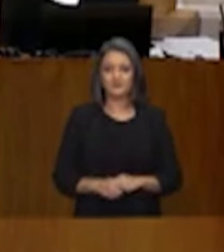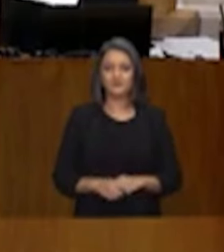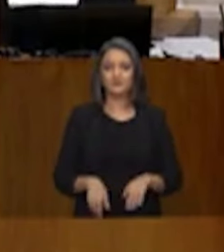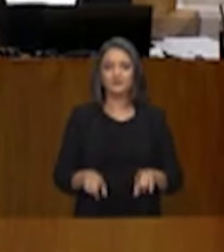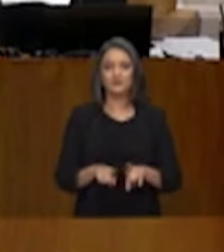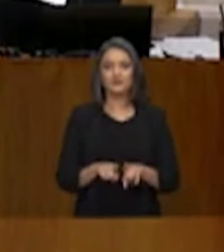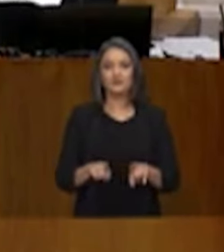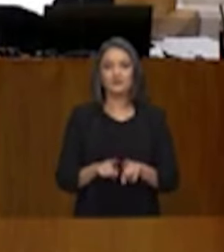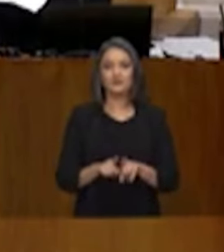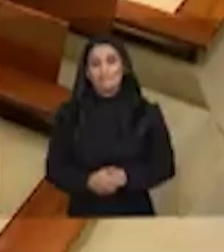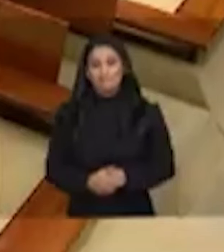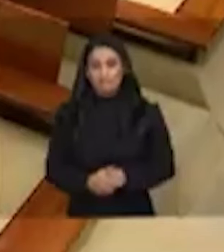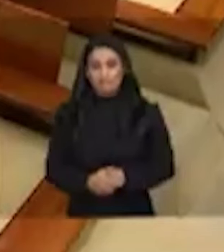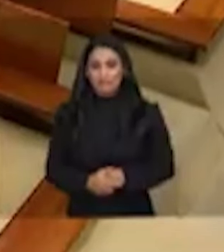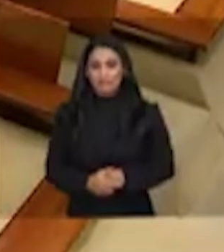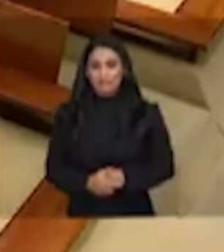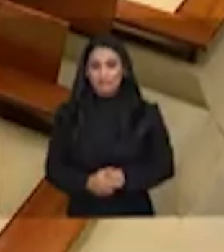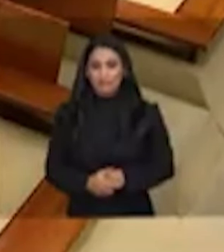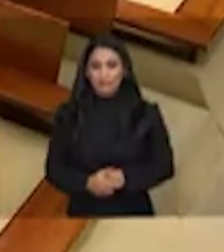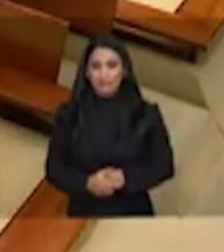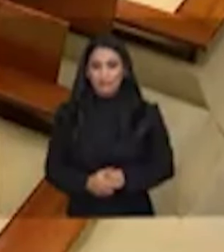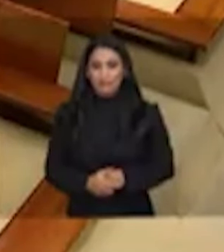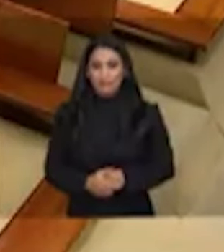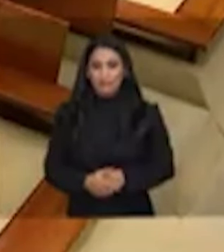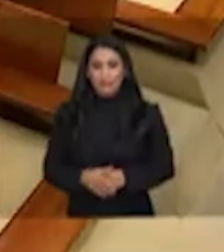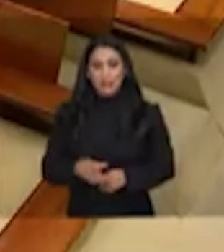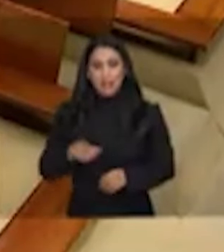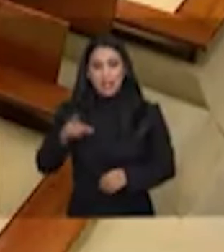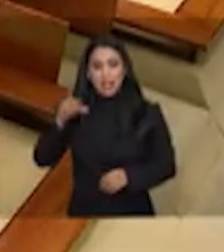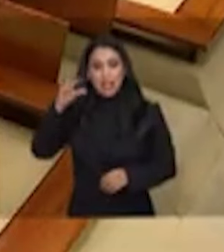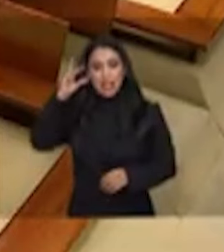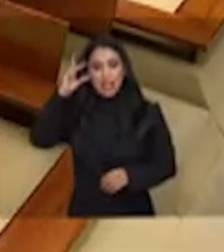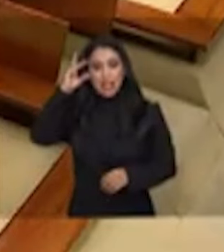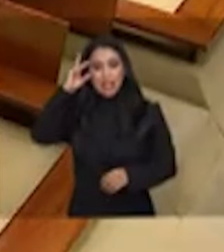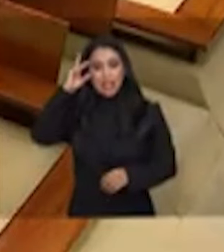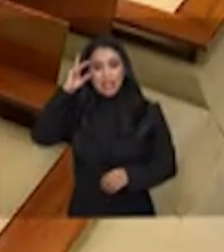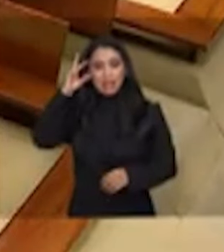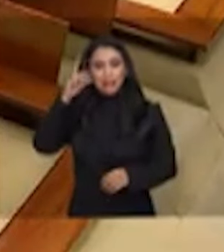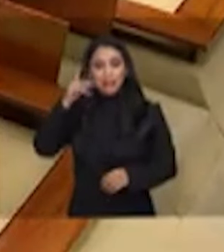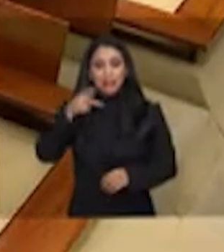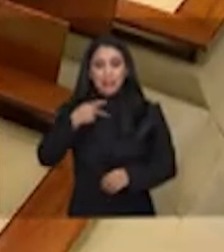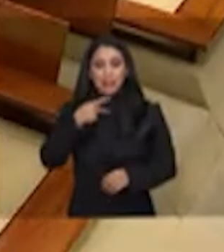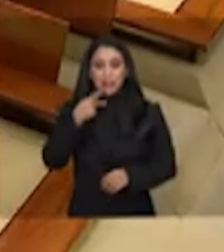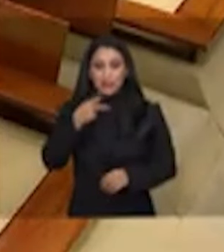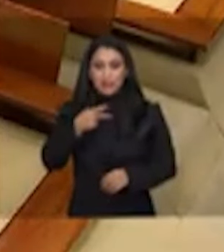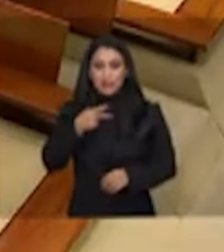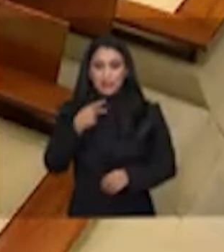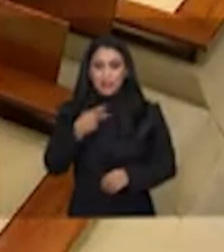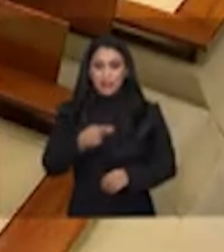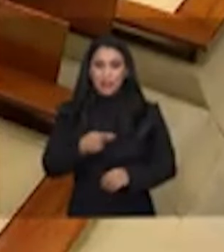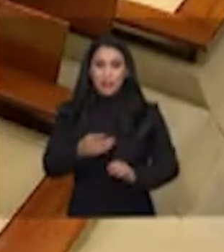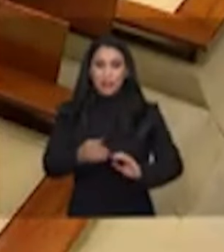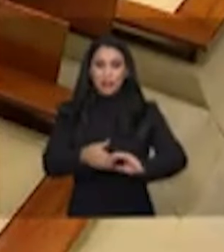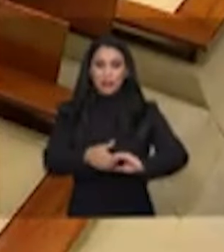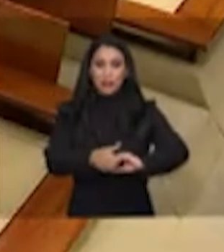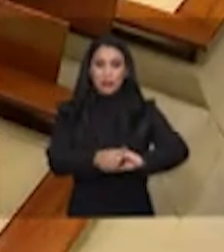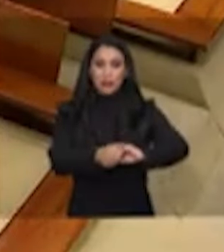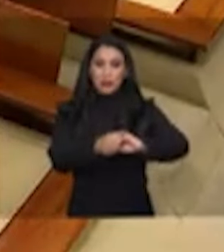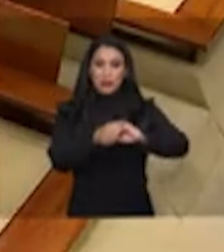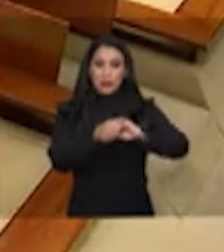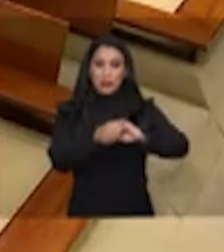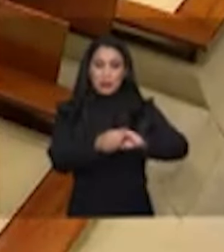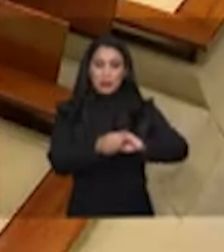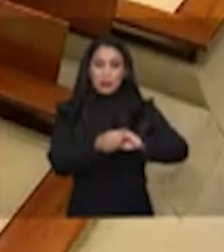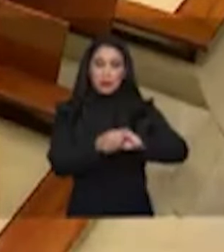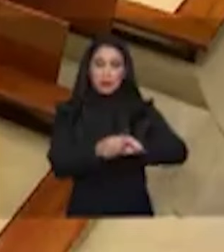viu o escândalo que aconteceu, inclusive com o próprio Arthur Lira, de emendas beneficiando empresas de amigos, de compadrios e tudo